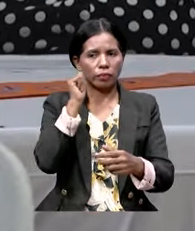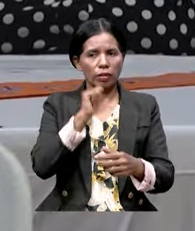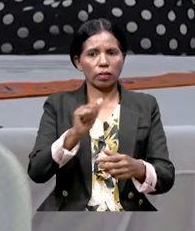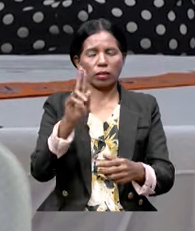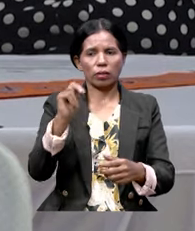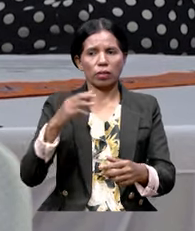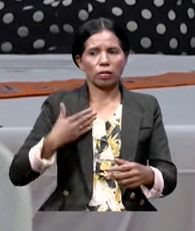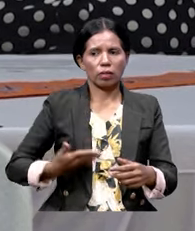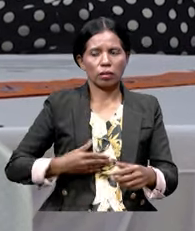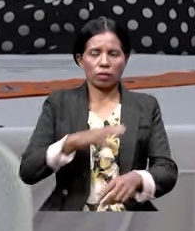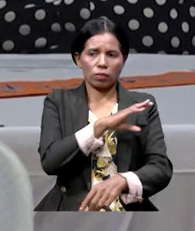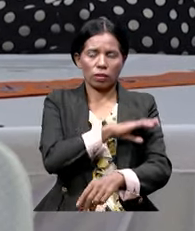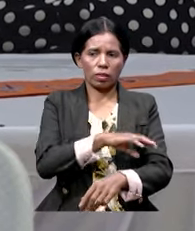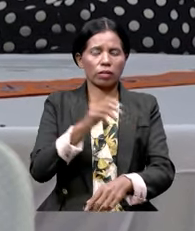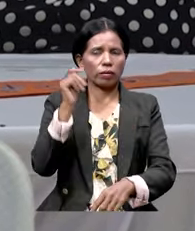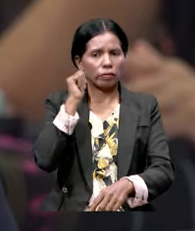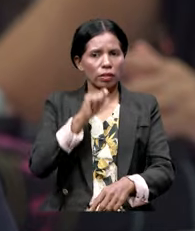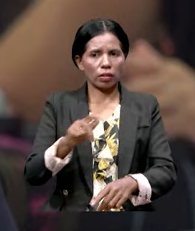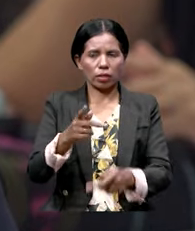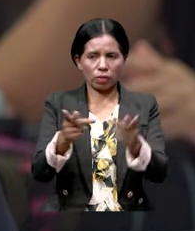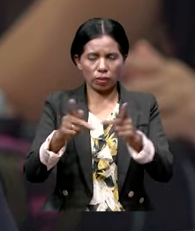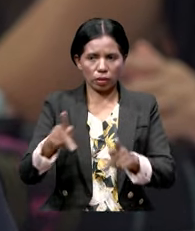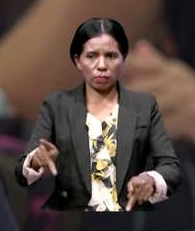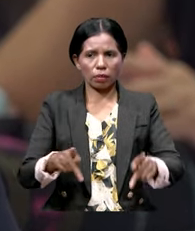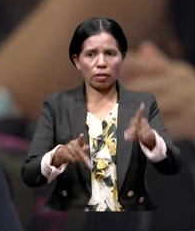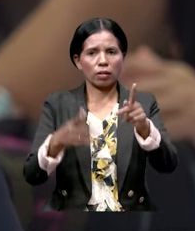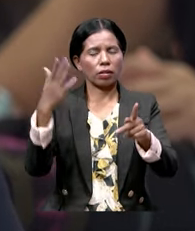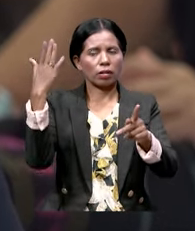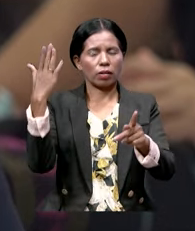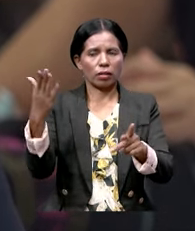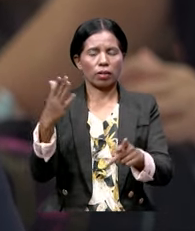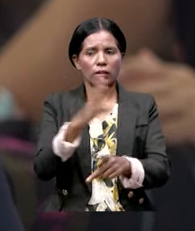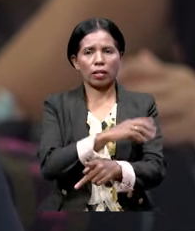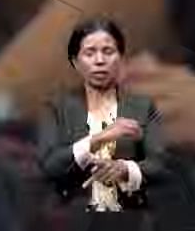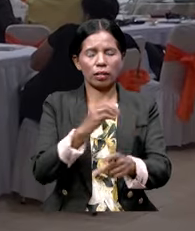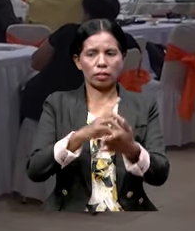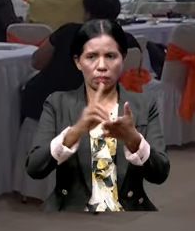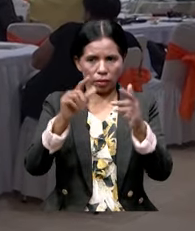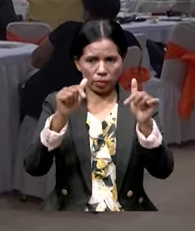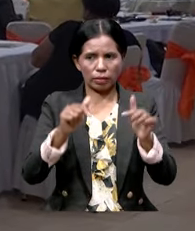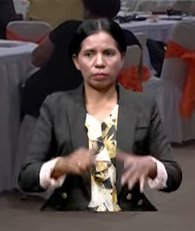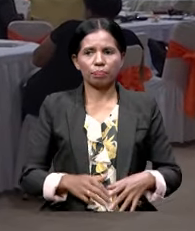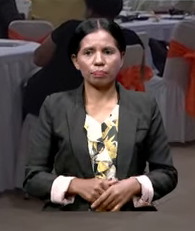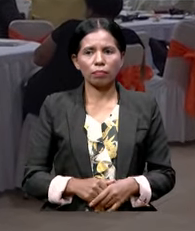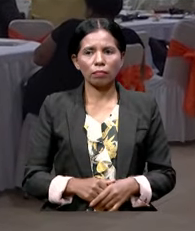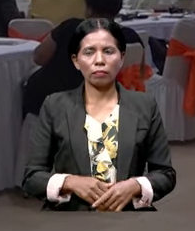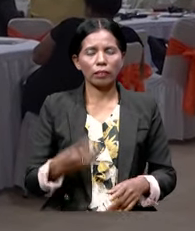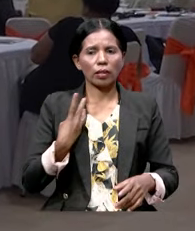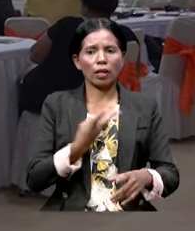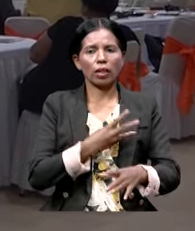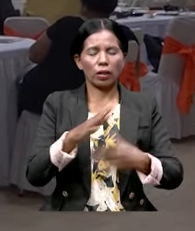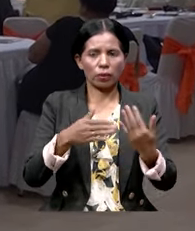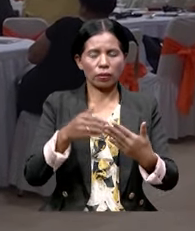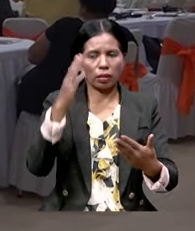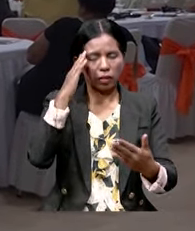base segurança feto e a fatem público no instituição pública e a salão Delta Nova semana ne. E tá roto hateno na